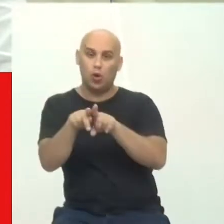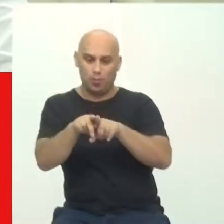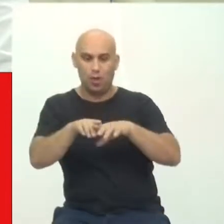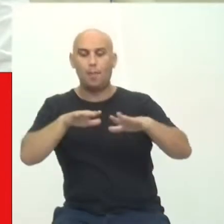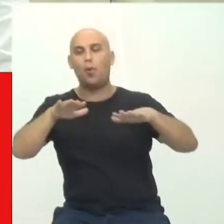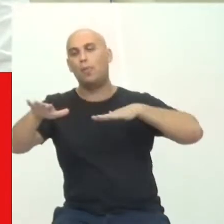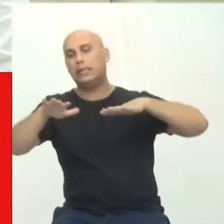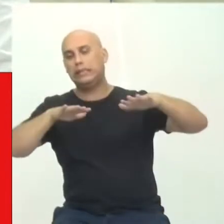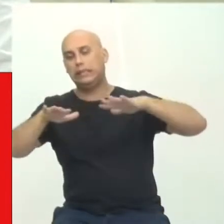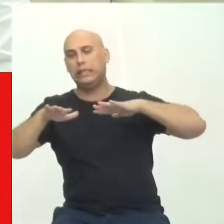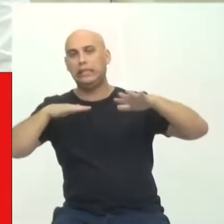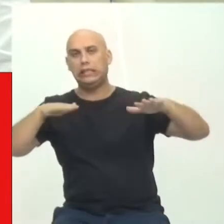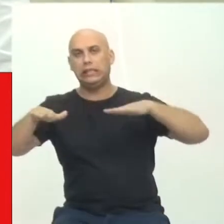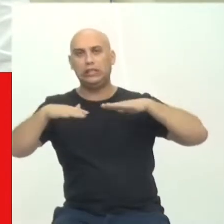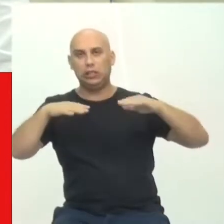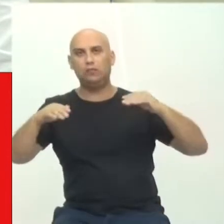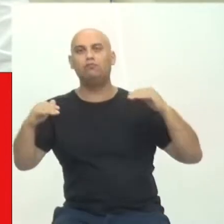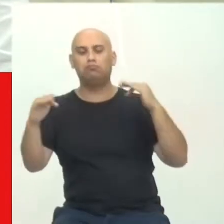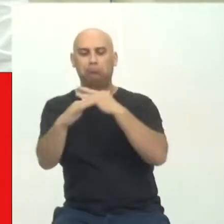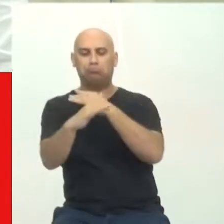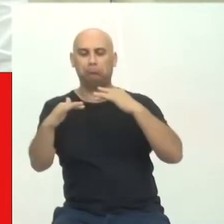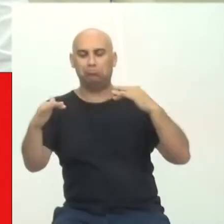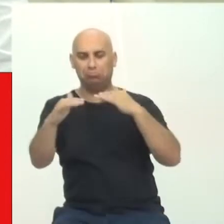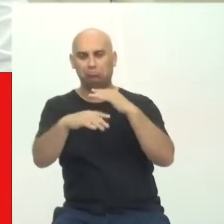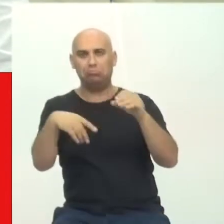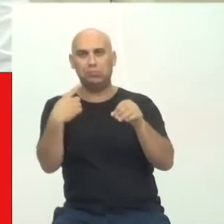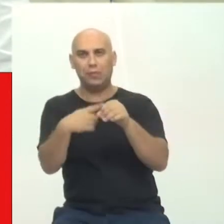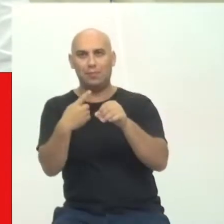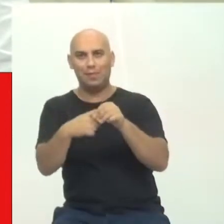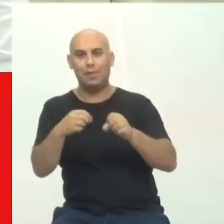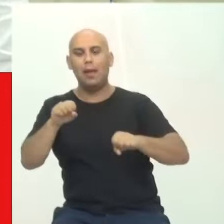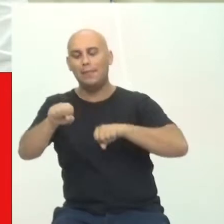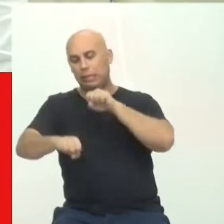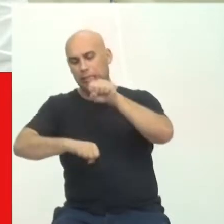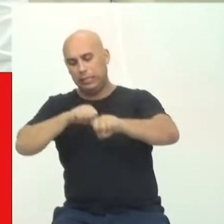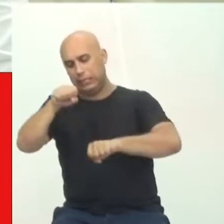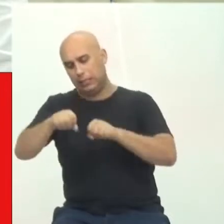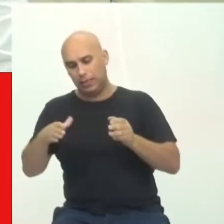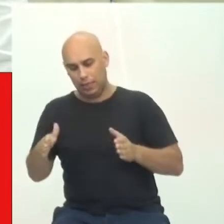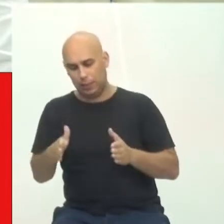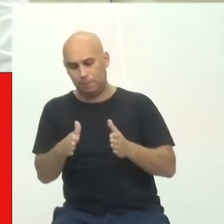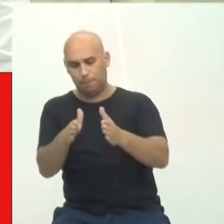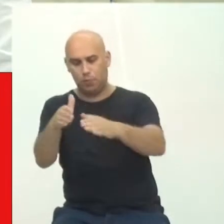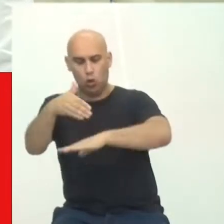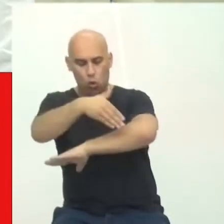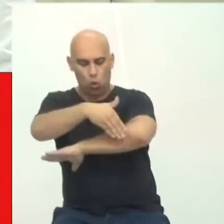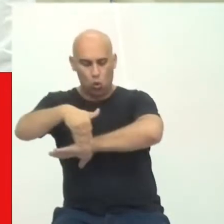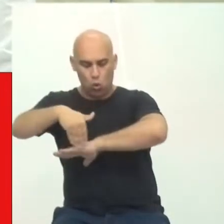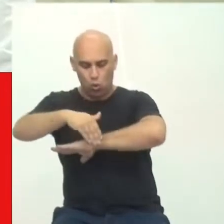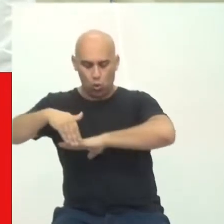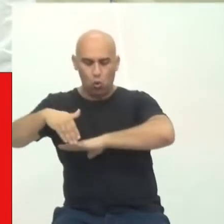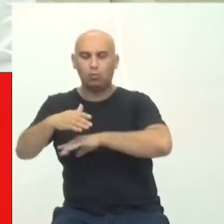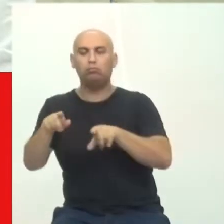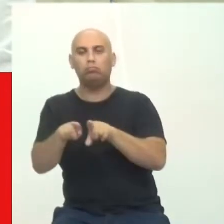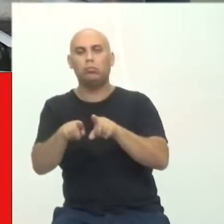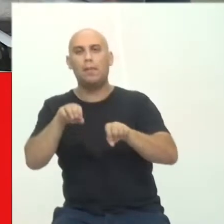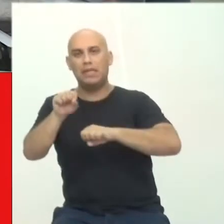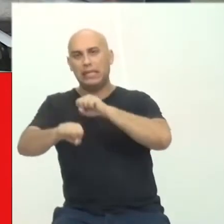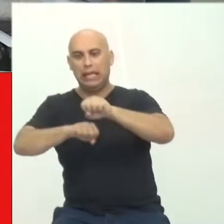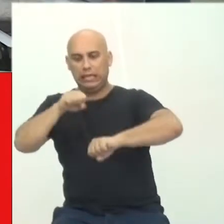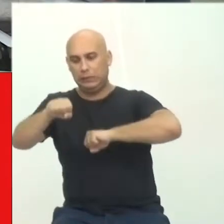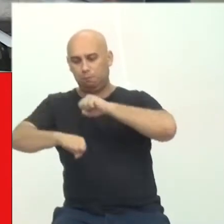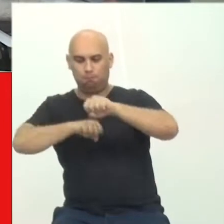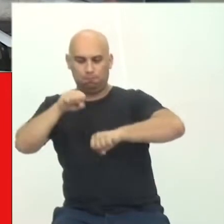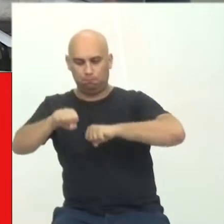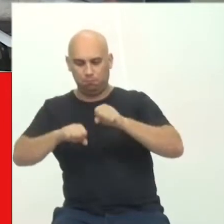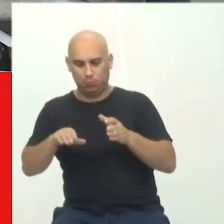como tudo aquilo que tem a ver com ciclovia também, para que a gente se atualize e daí possa também iniciar os trabalhos propostos desde o início, que